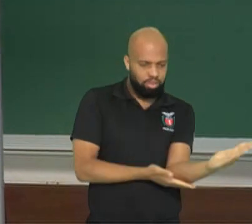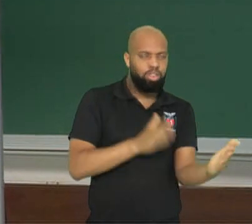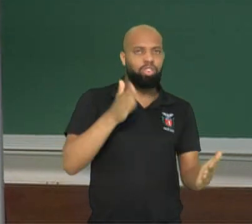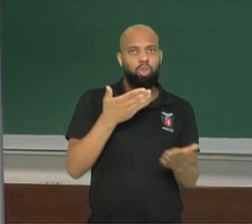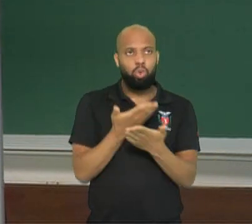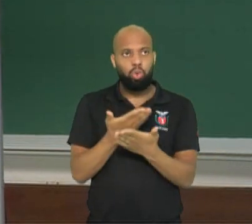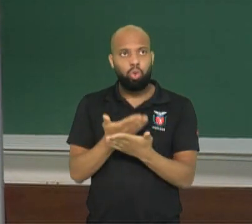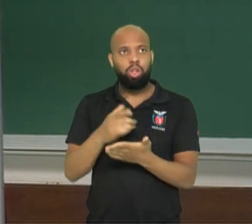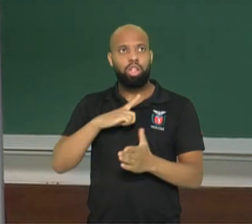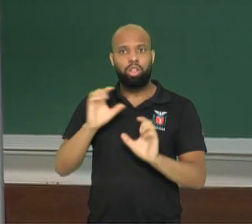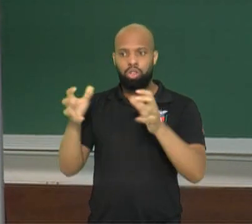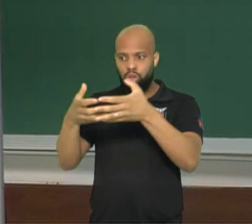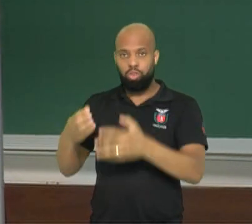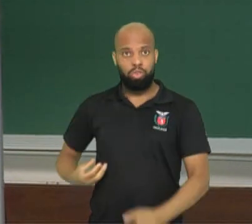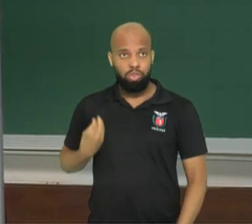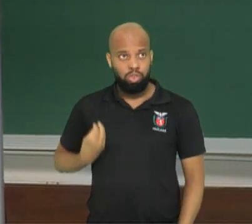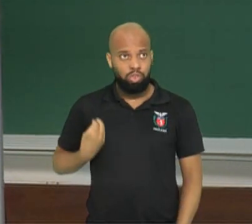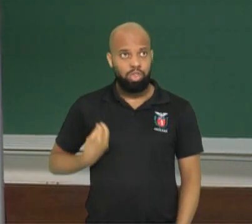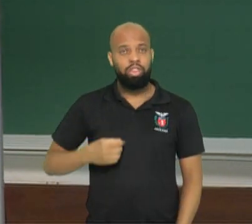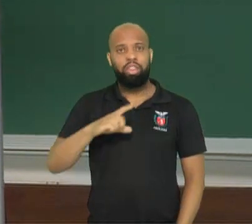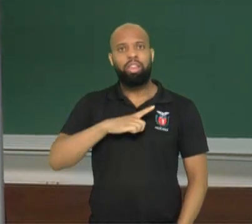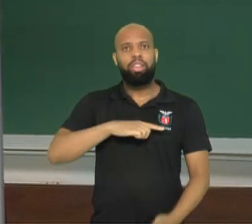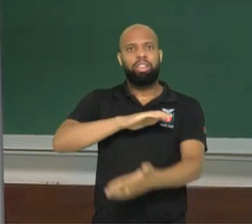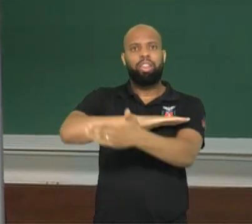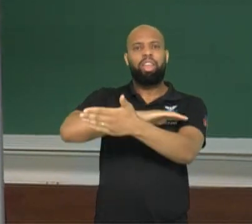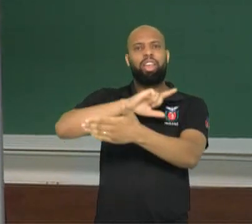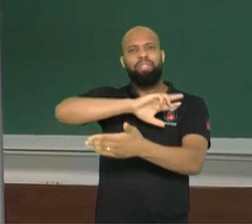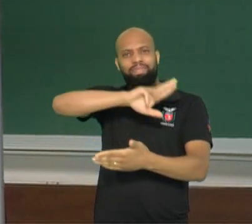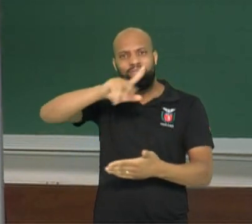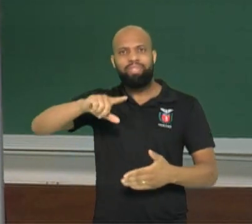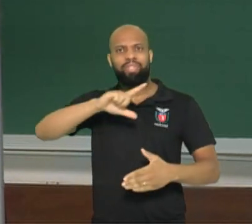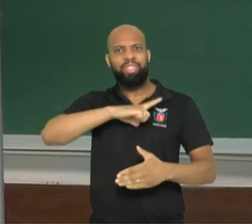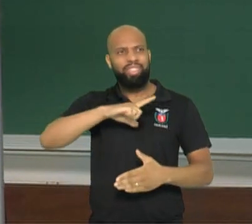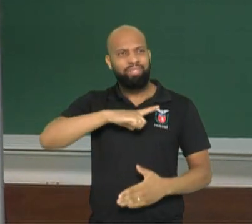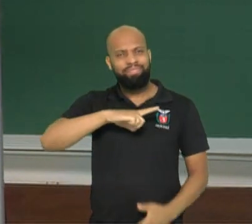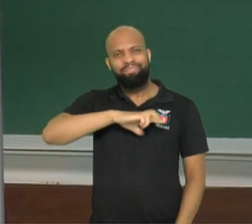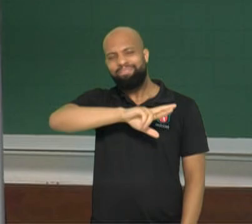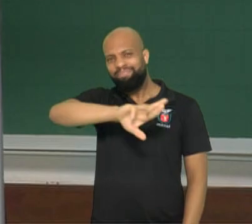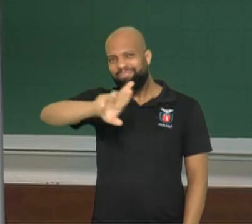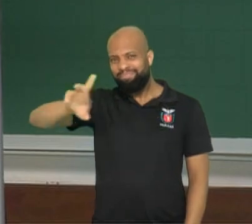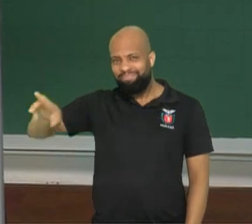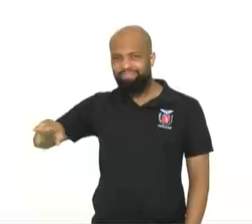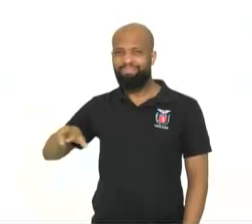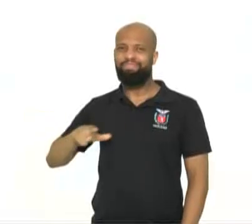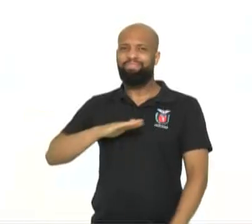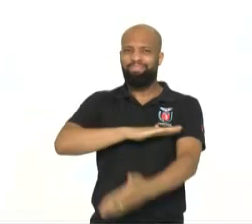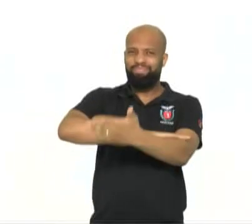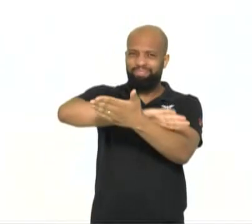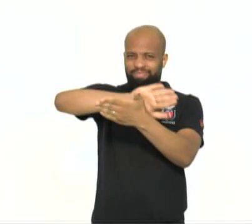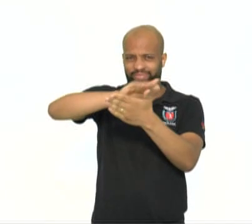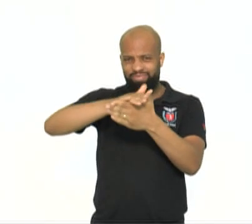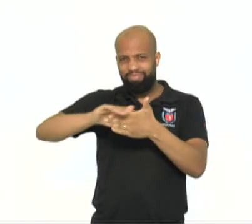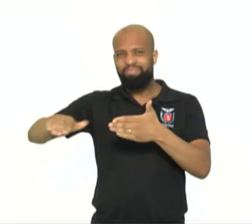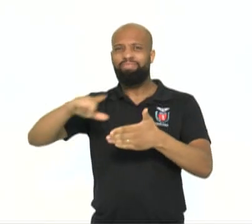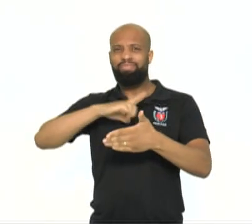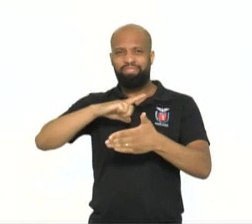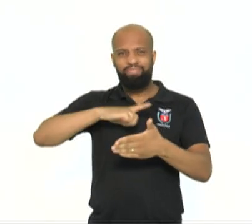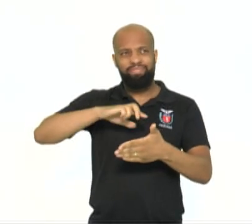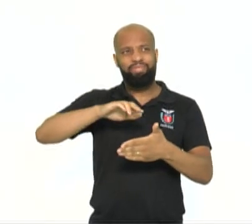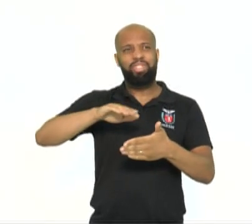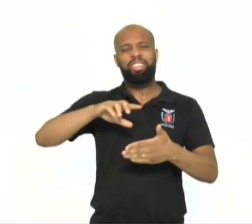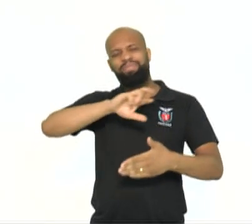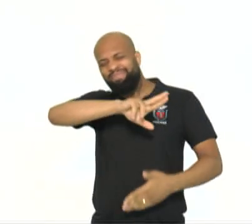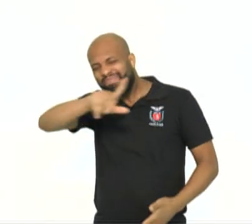que o bioma amazônico, da Caatinga, do Cerrado, Pantanal, Pampa e Mata Atlântica, todos eles são afetados